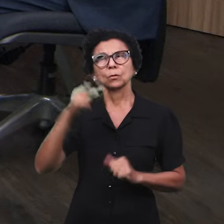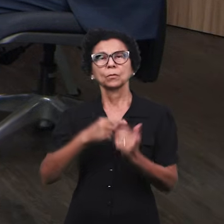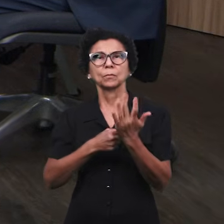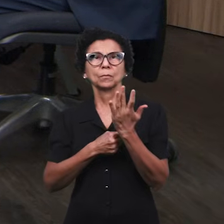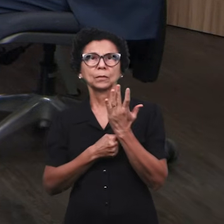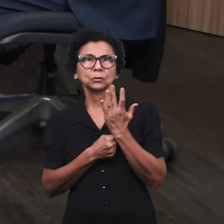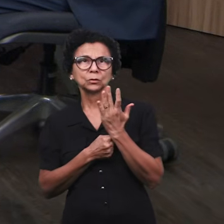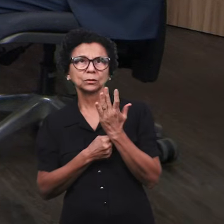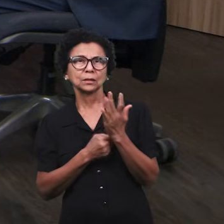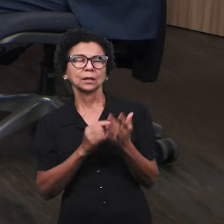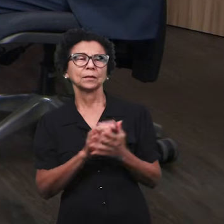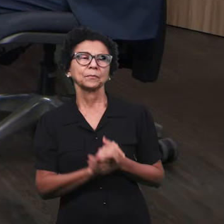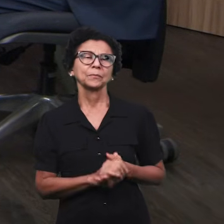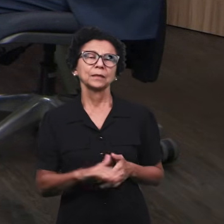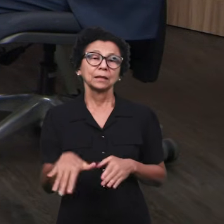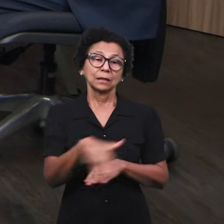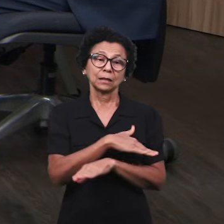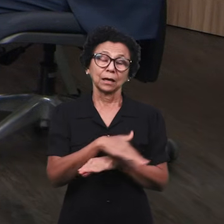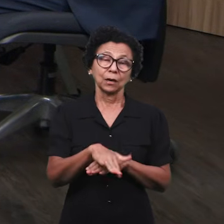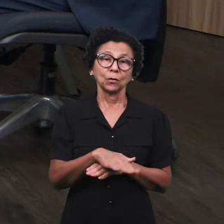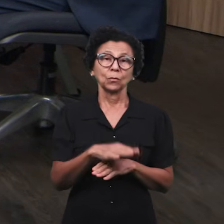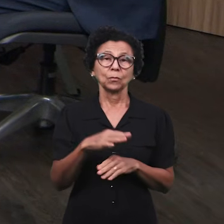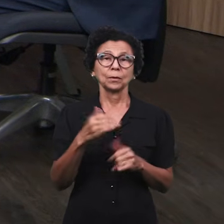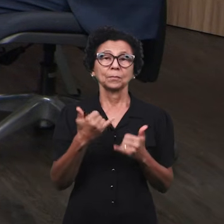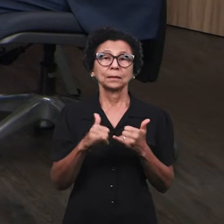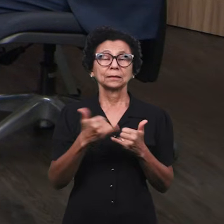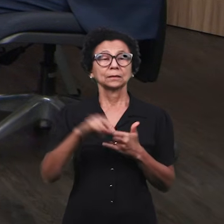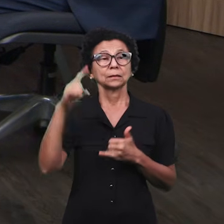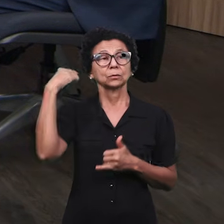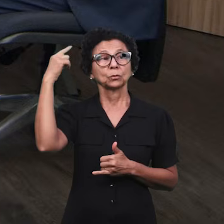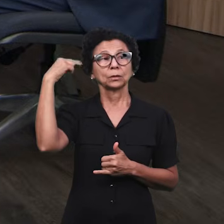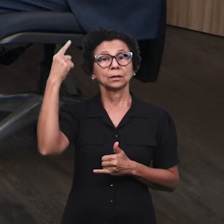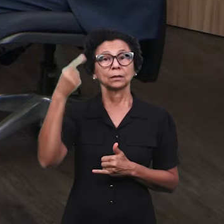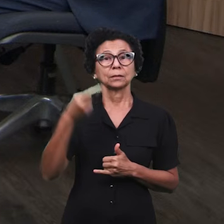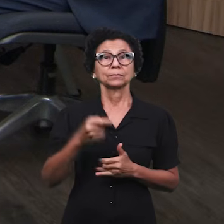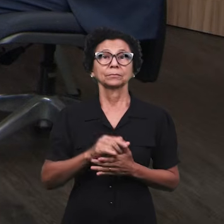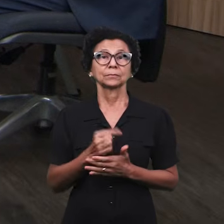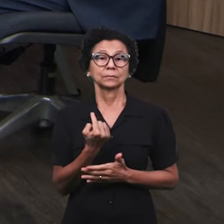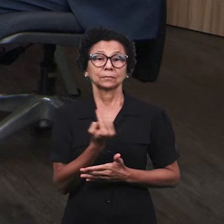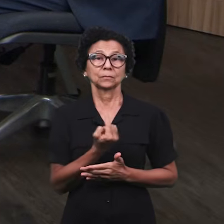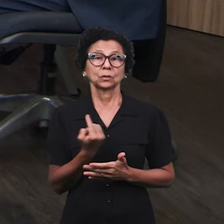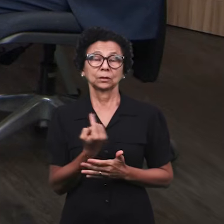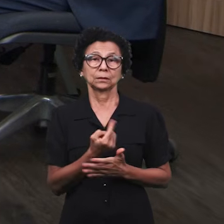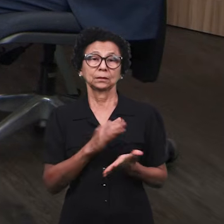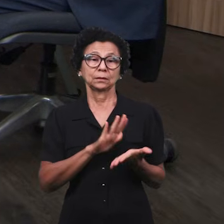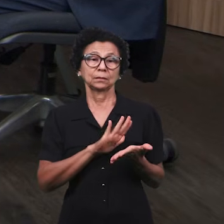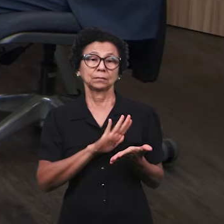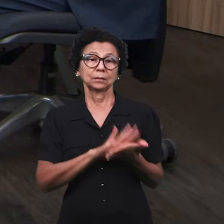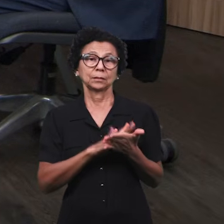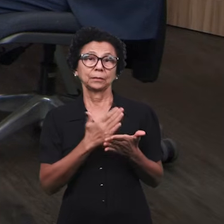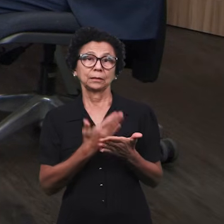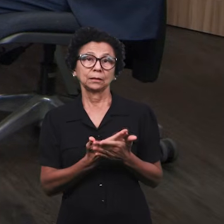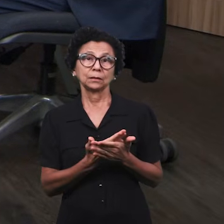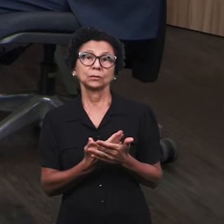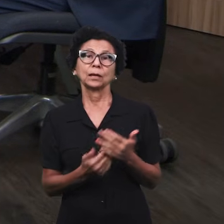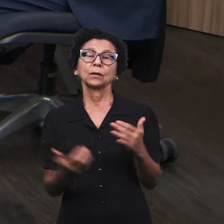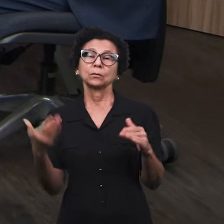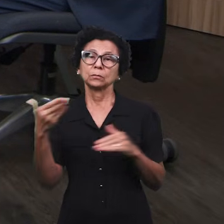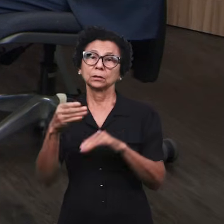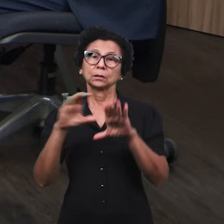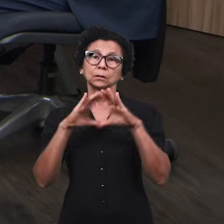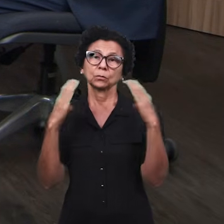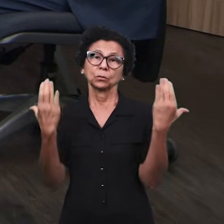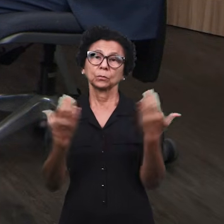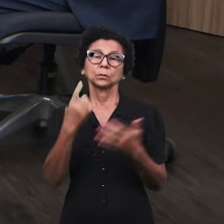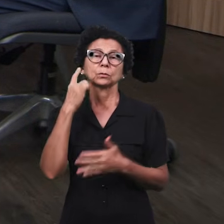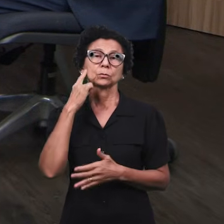uma doidinha na rua, interpretando sozinha. E aí, de fato mesmo, quando eu também entrei na comunidade surda, que aí contato com o surdo